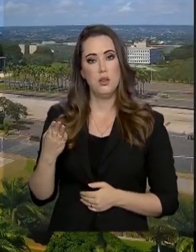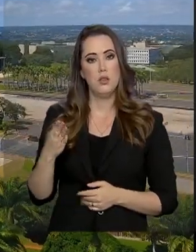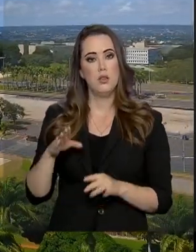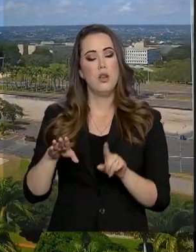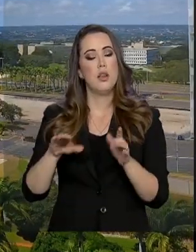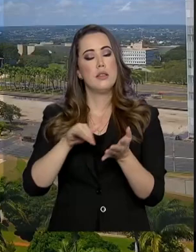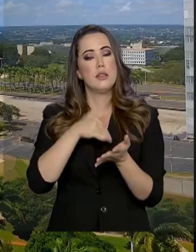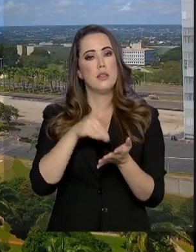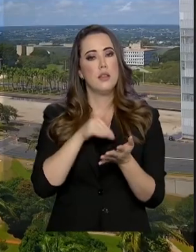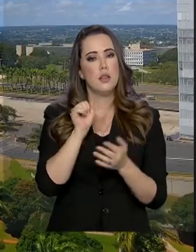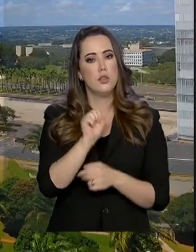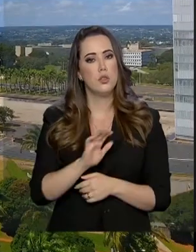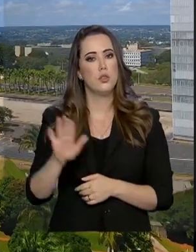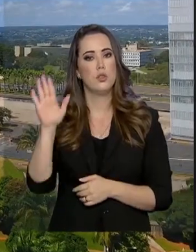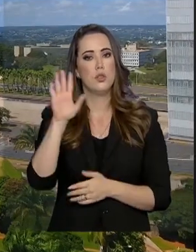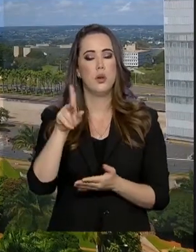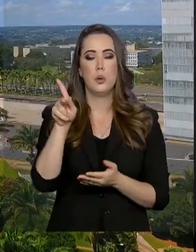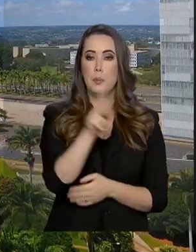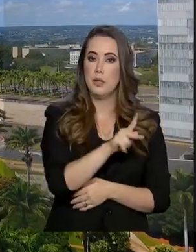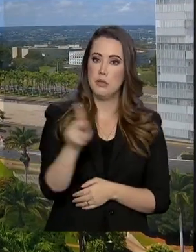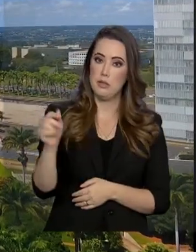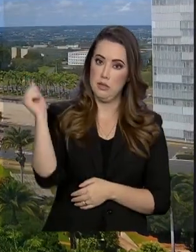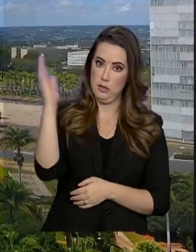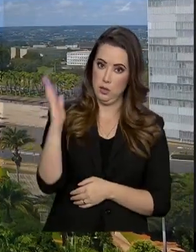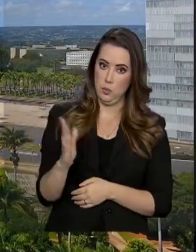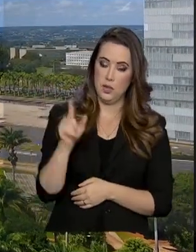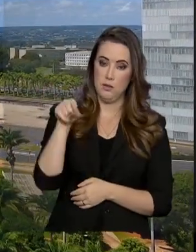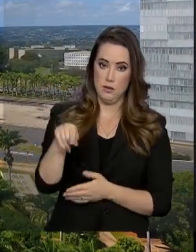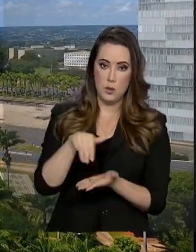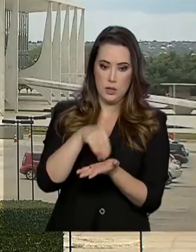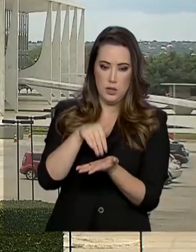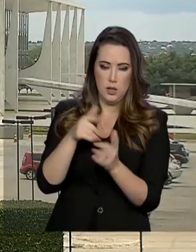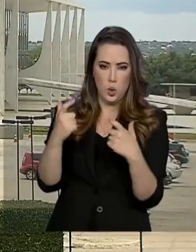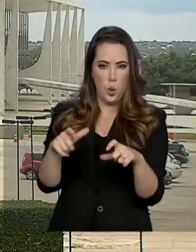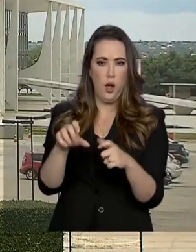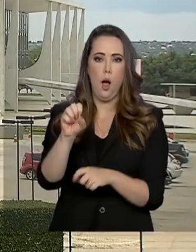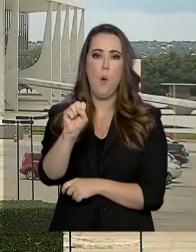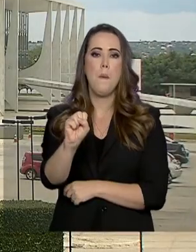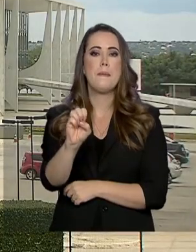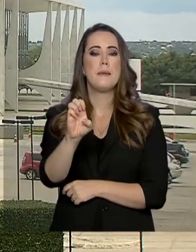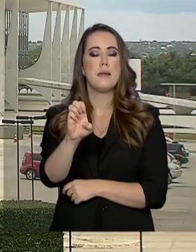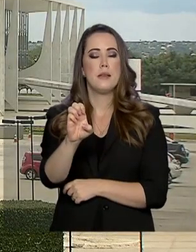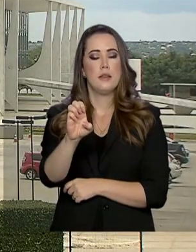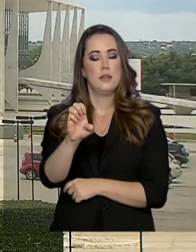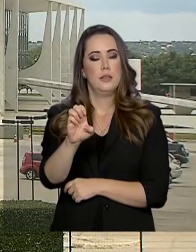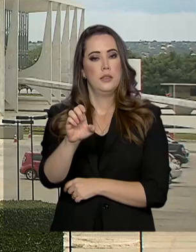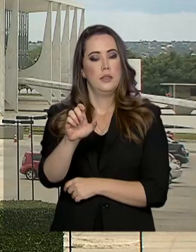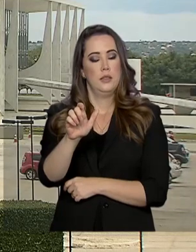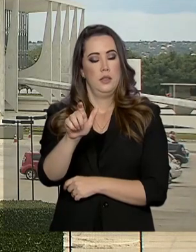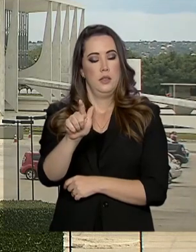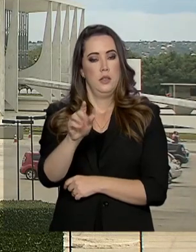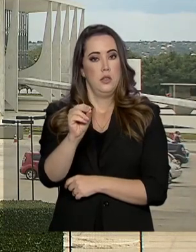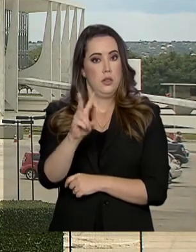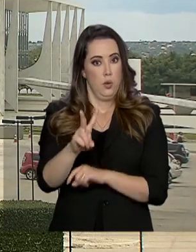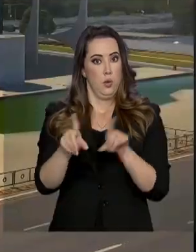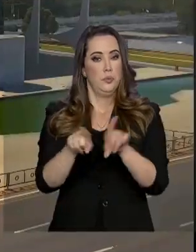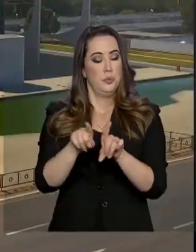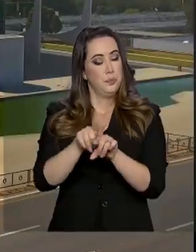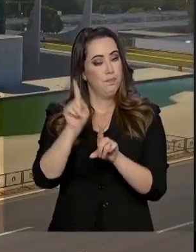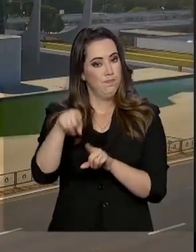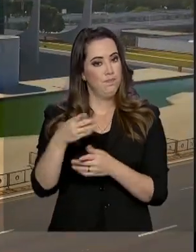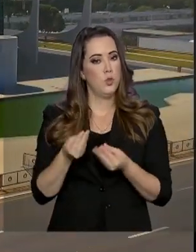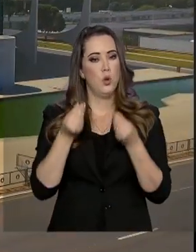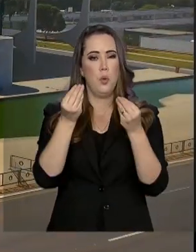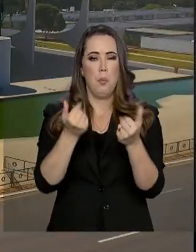Secretaria-Geral da Presidência da República é responsável por muito mais do que dar condições para que o presidente e os ministros